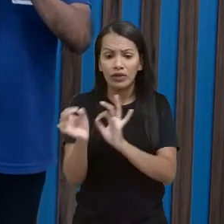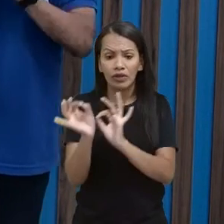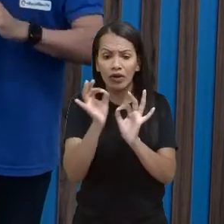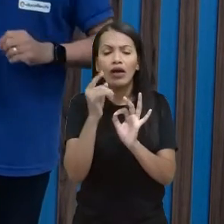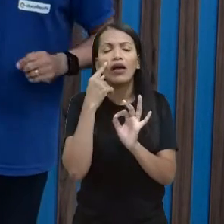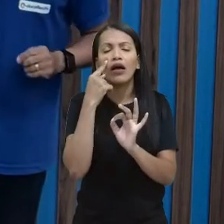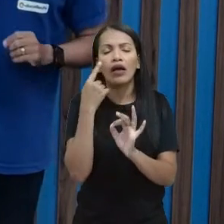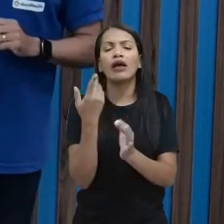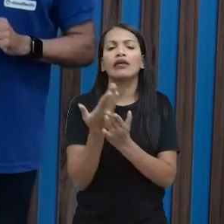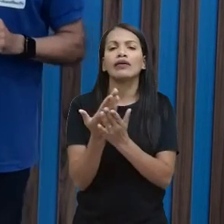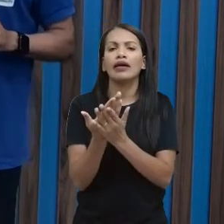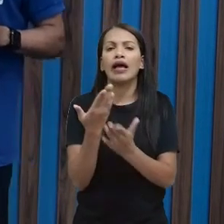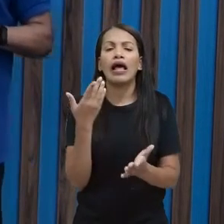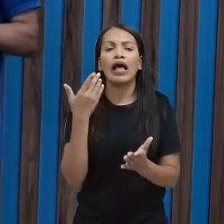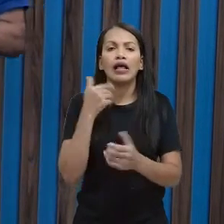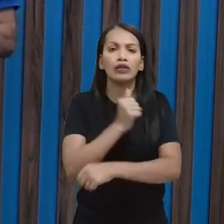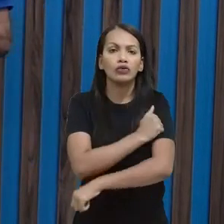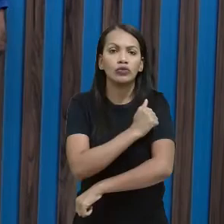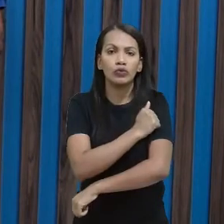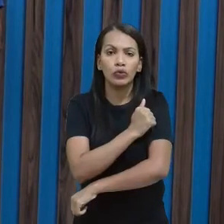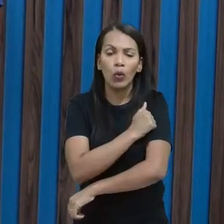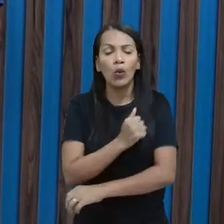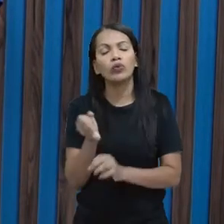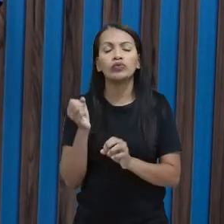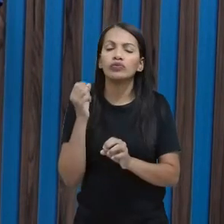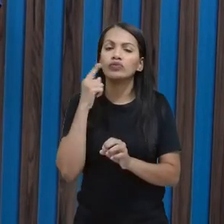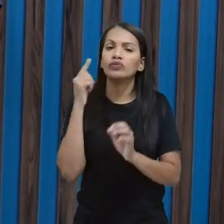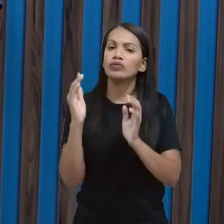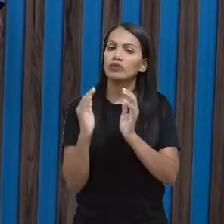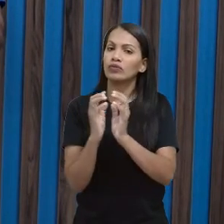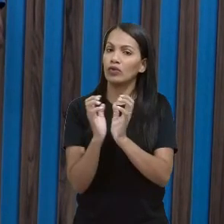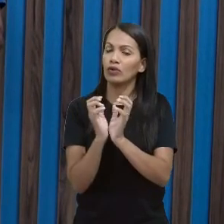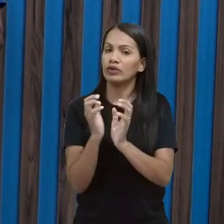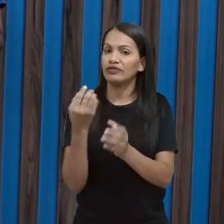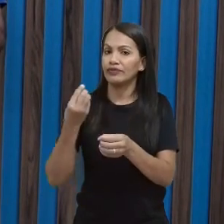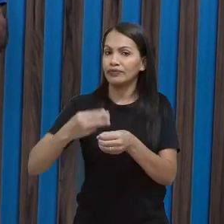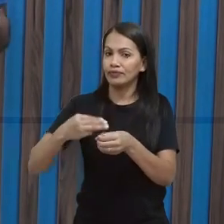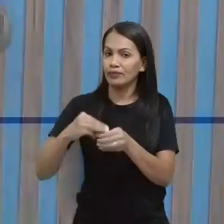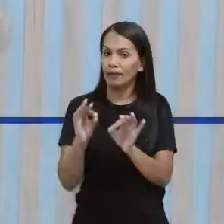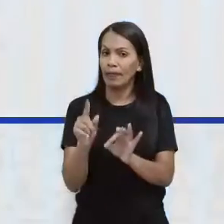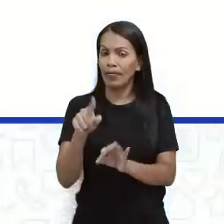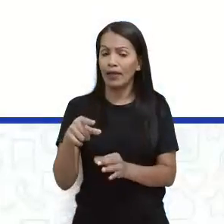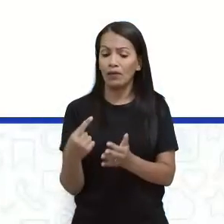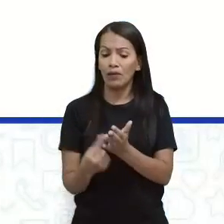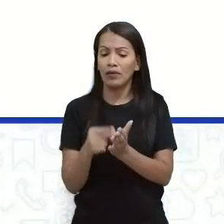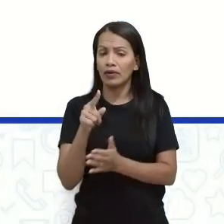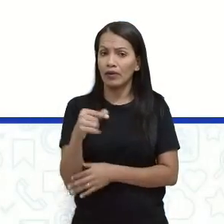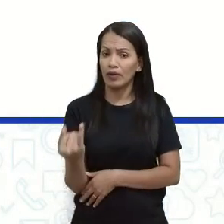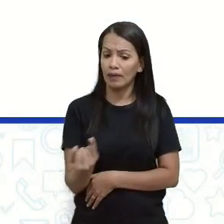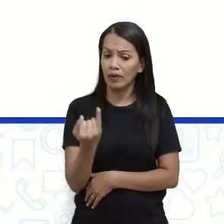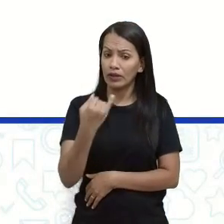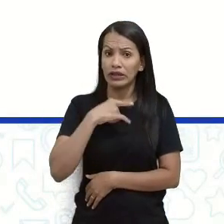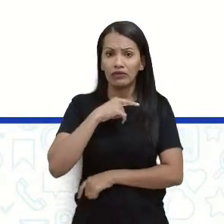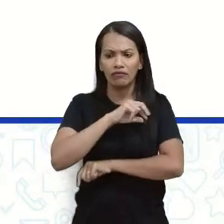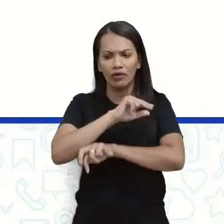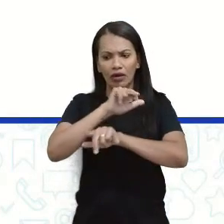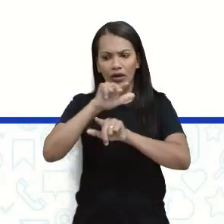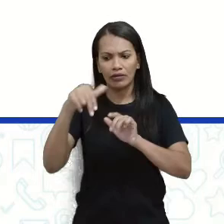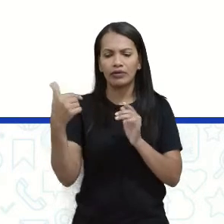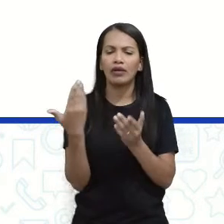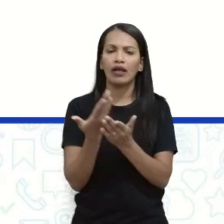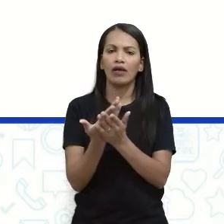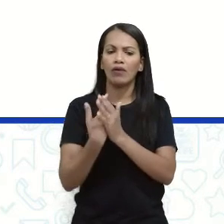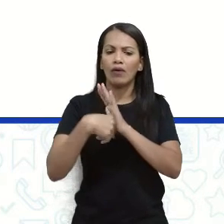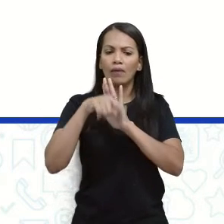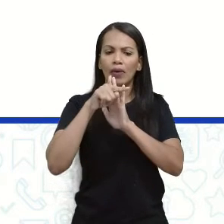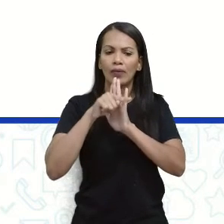rede municipal do Recife. Show de bola, não é isso? Esse aplicativo é bem importante porque ele tem muitas aulas lá, né? No